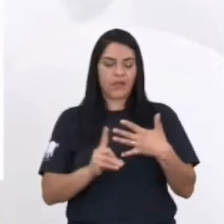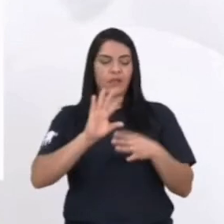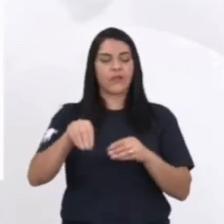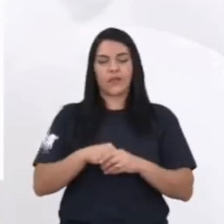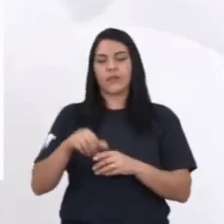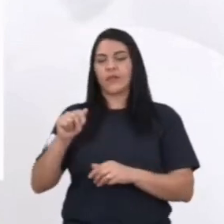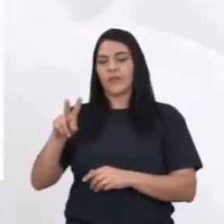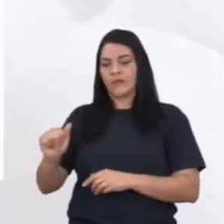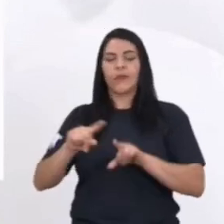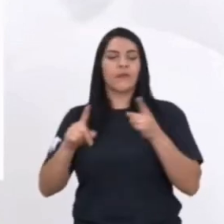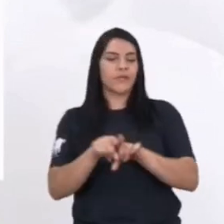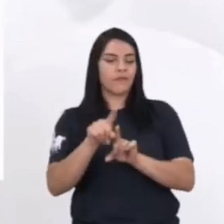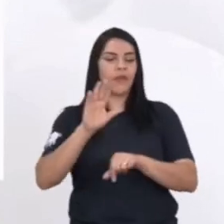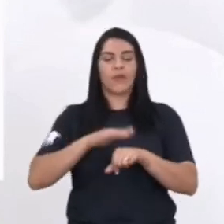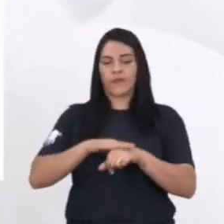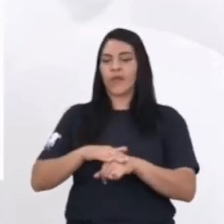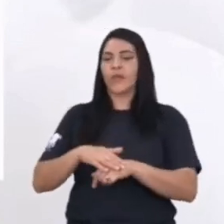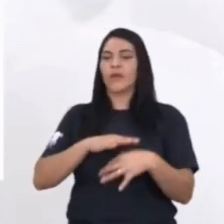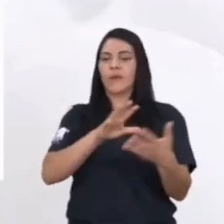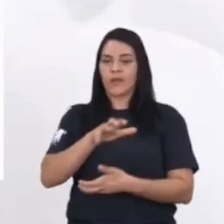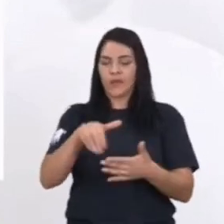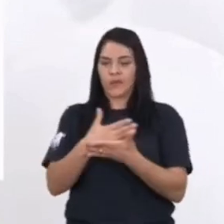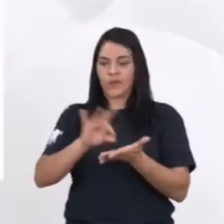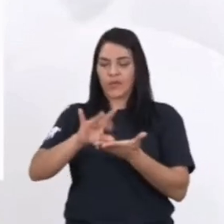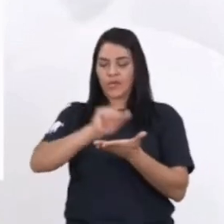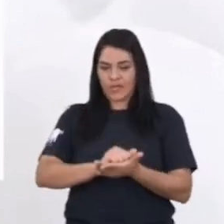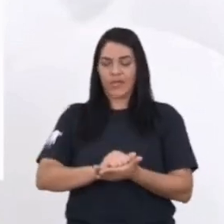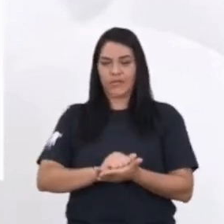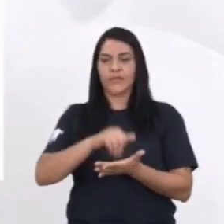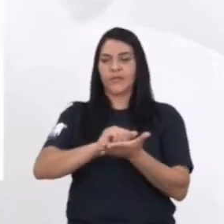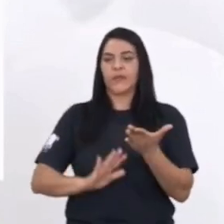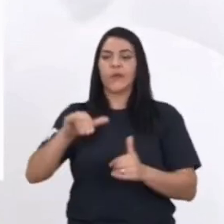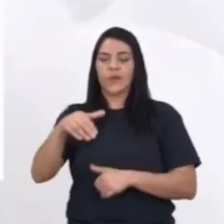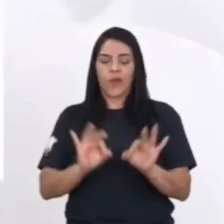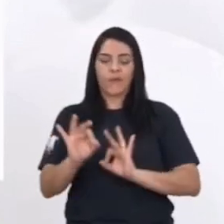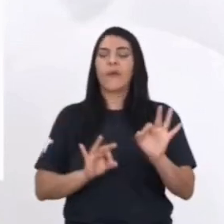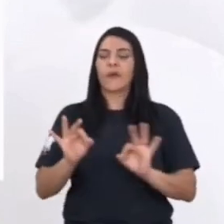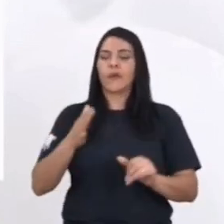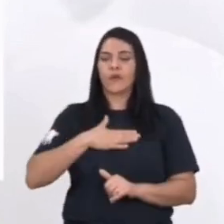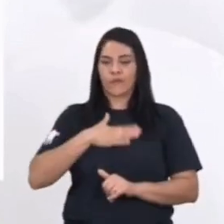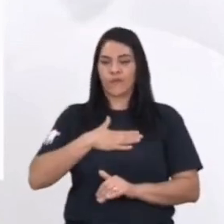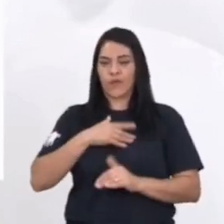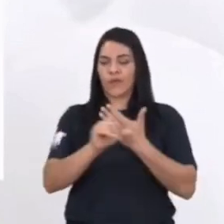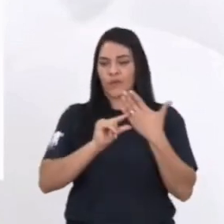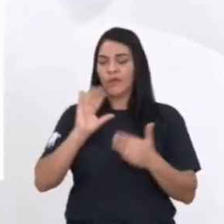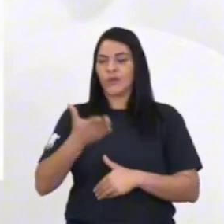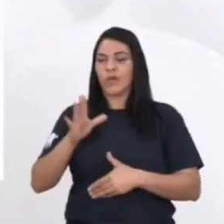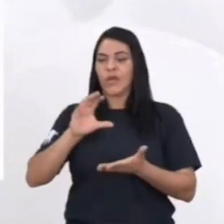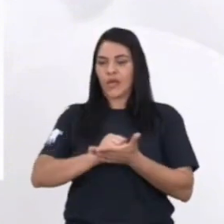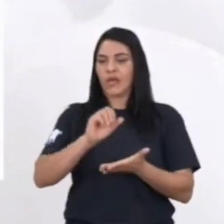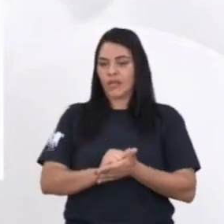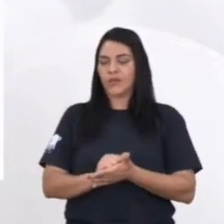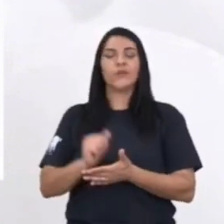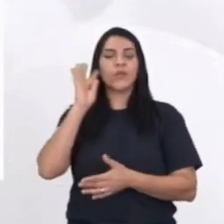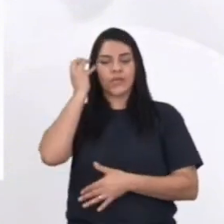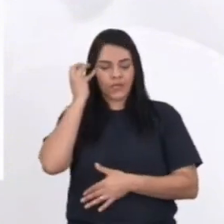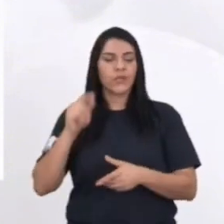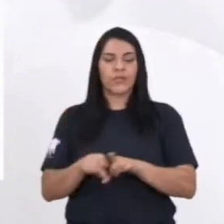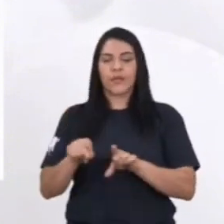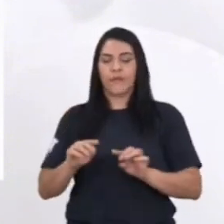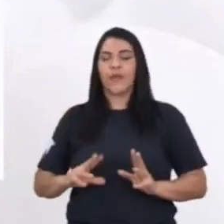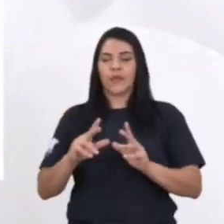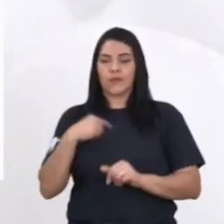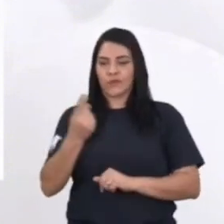da IA, tá? Isso também é feito com uma resolução que a gente cadastra daquela questão. Então, quando essa questão é elaborada, o meu autor, a minha autora já cadastra uma resolução para aquele item, e os